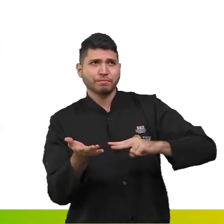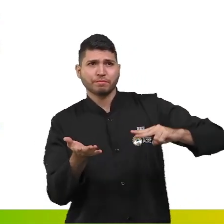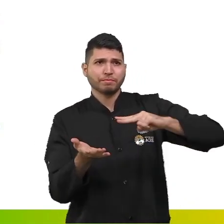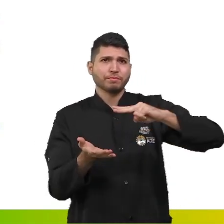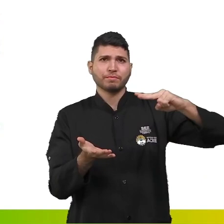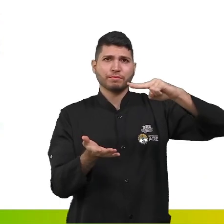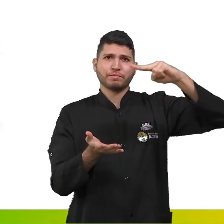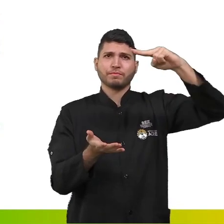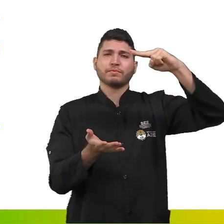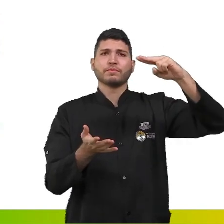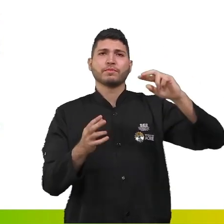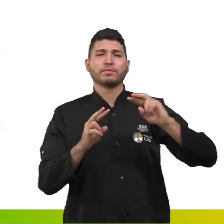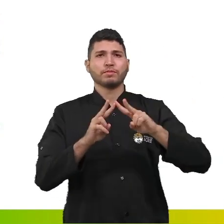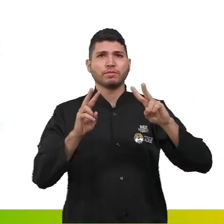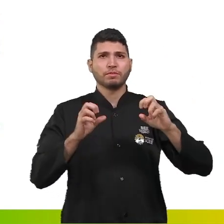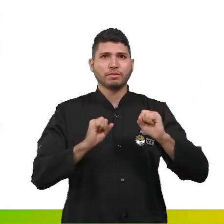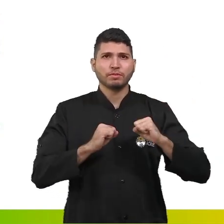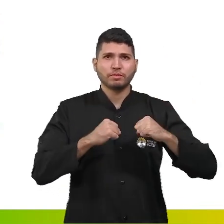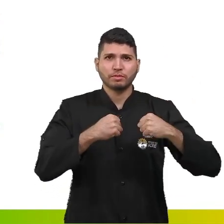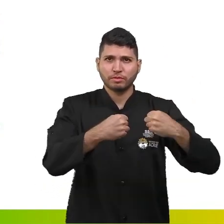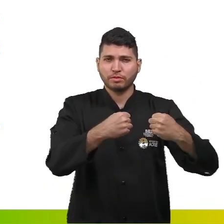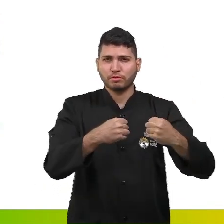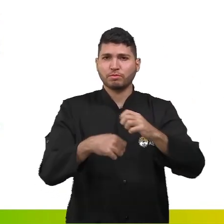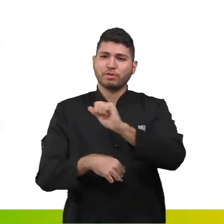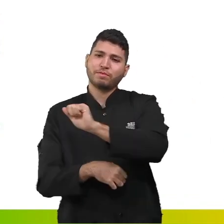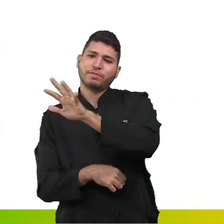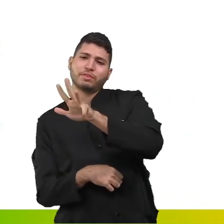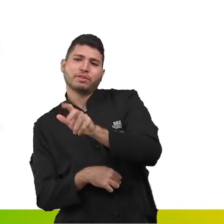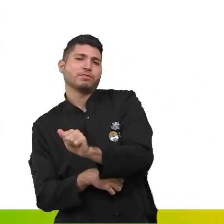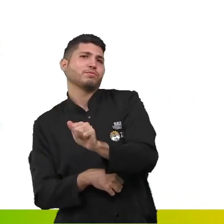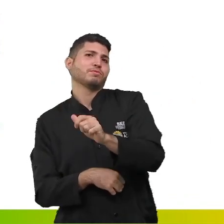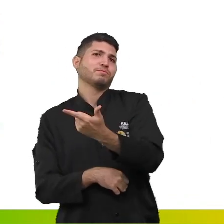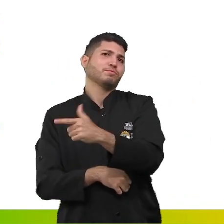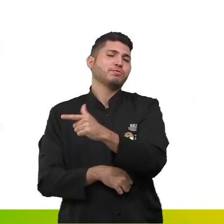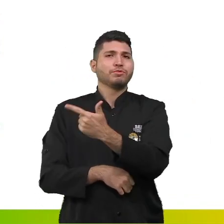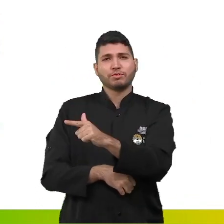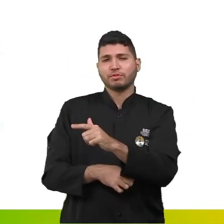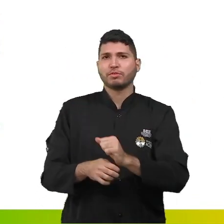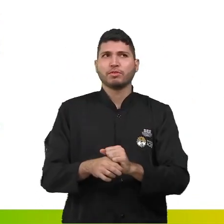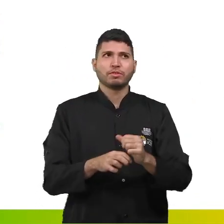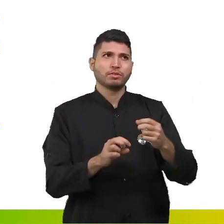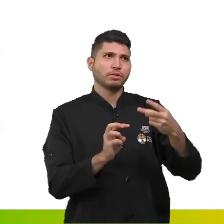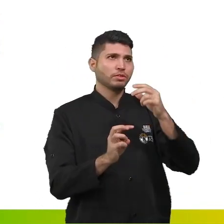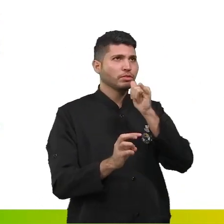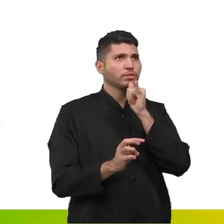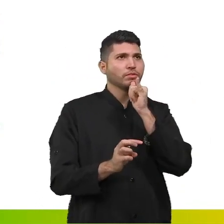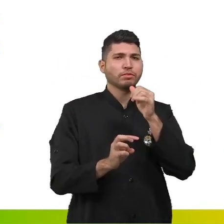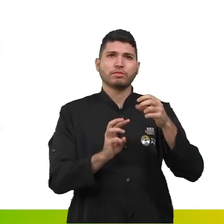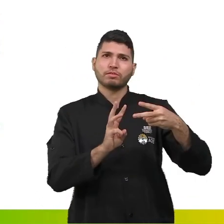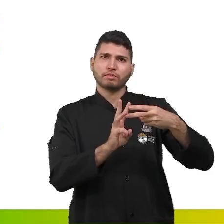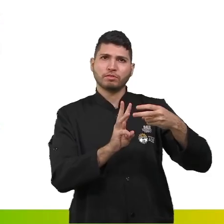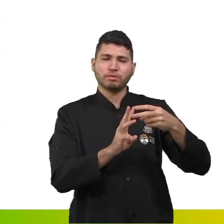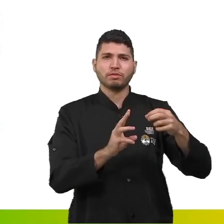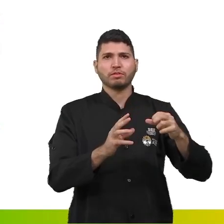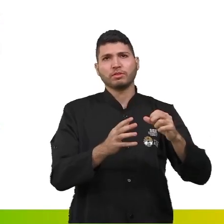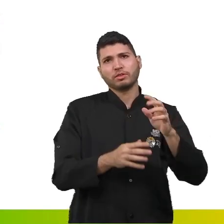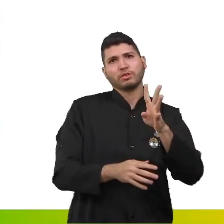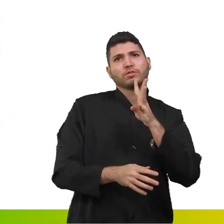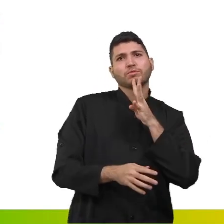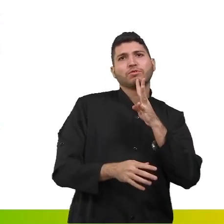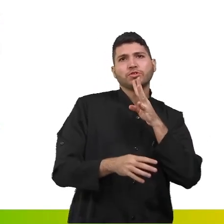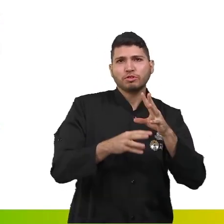sobre a resistência que os africanos não tinham. Por exemplo, os povos originários, eles eram conhecedores do